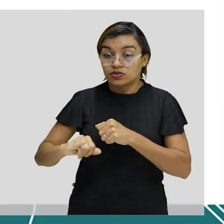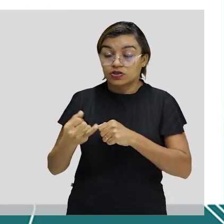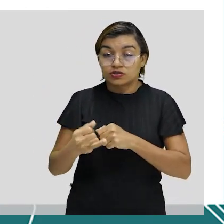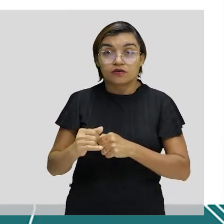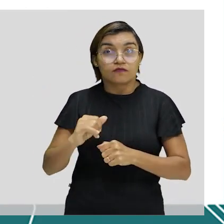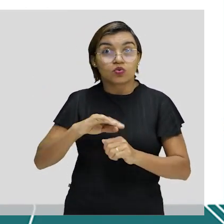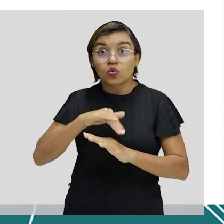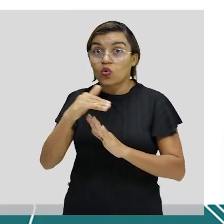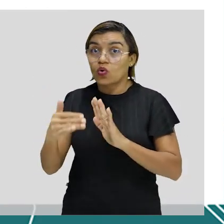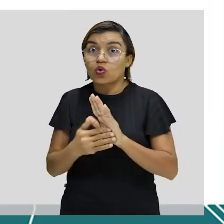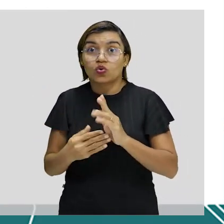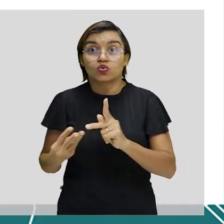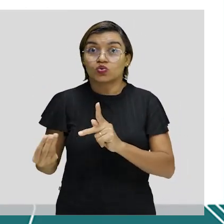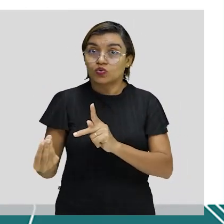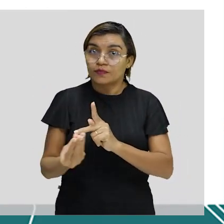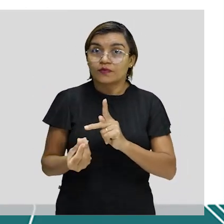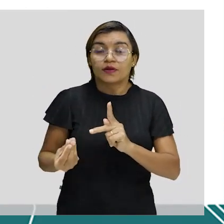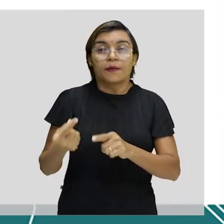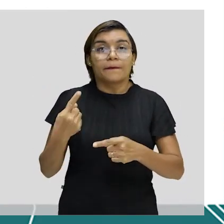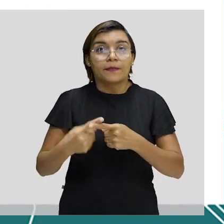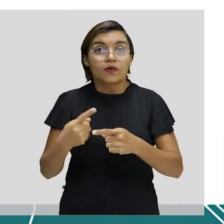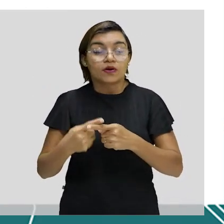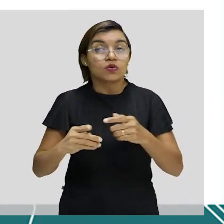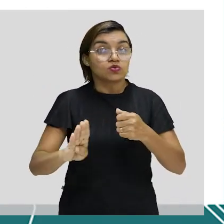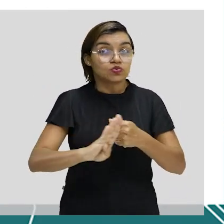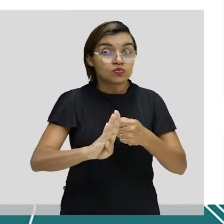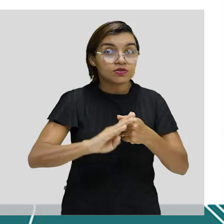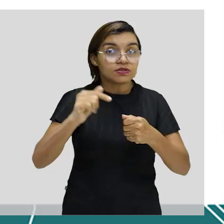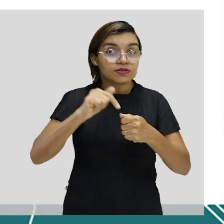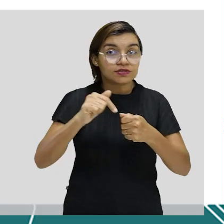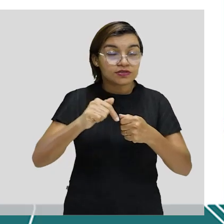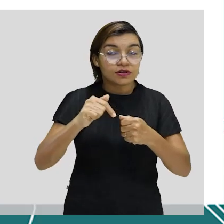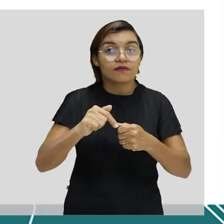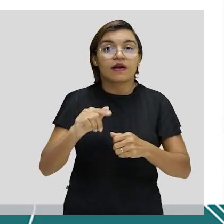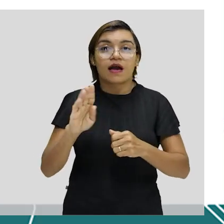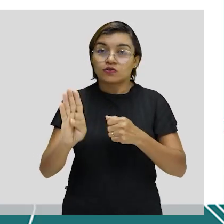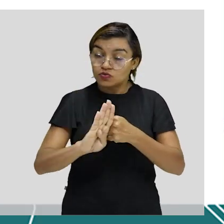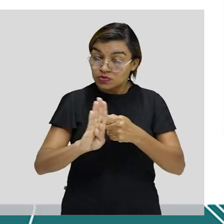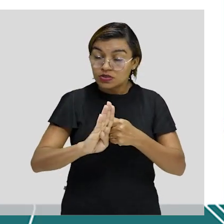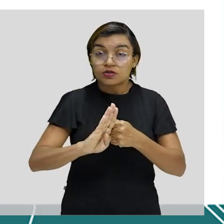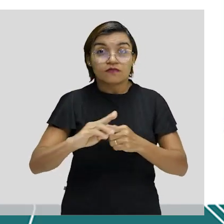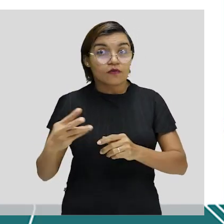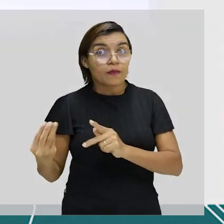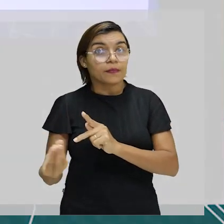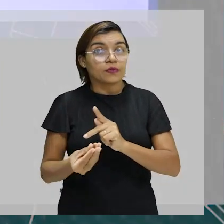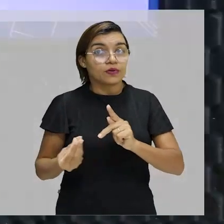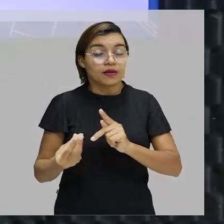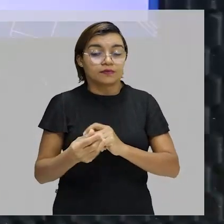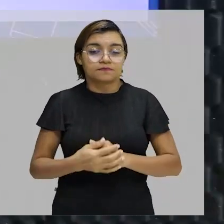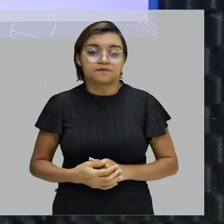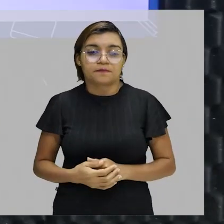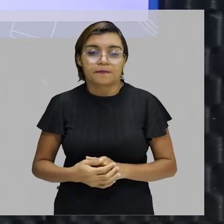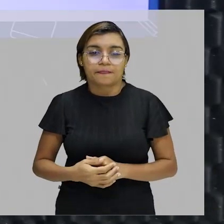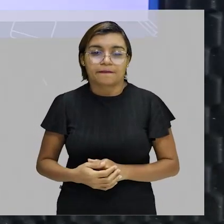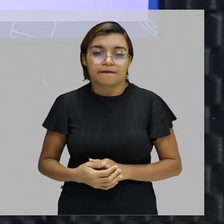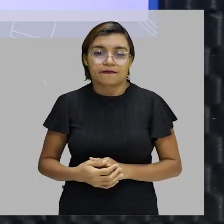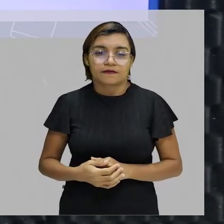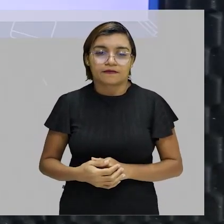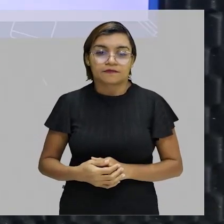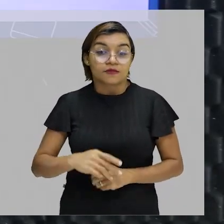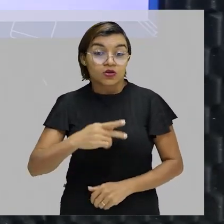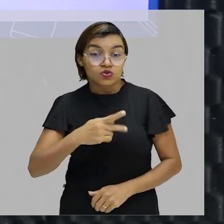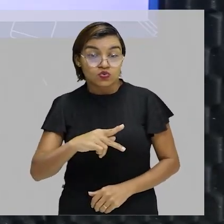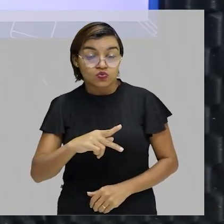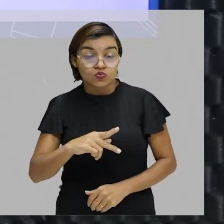o substantivo está no plural. Na coloquialidade, pode-se falar, as suas 3 amigas